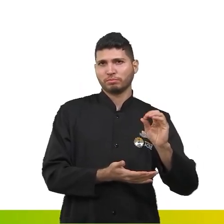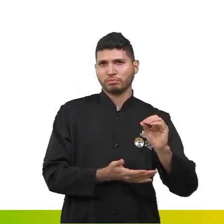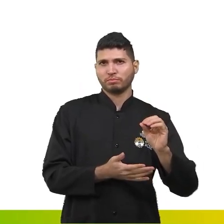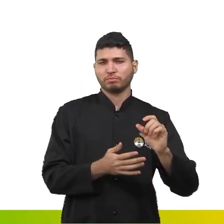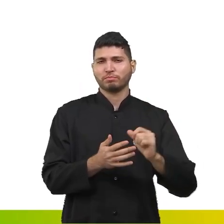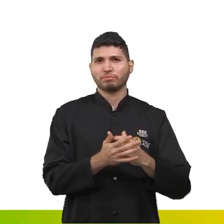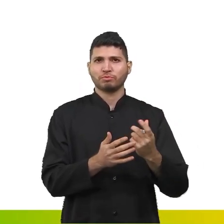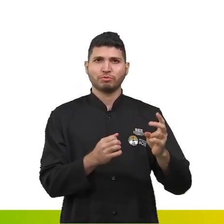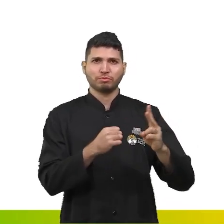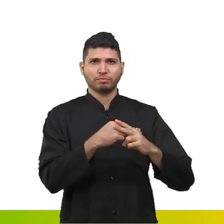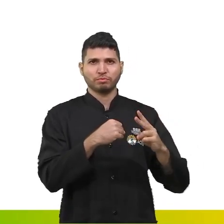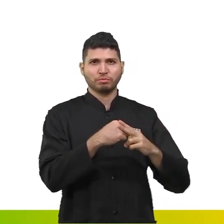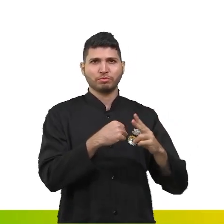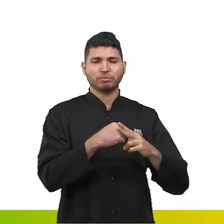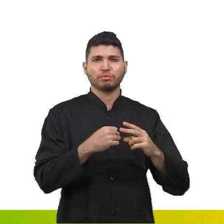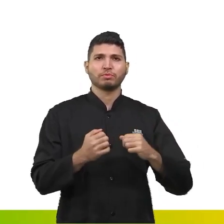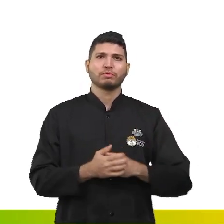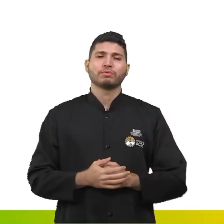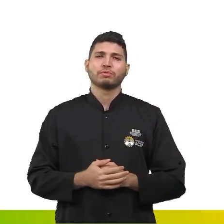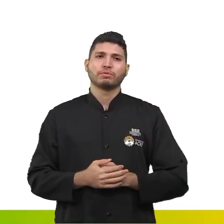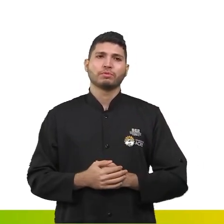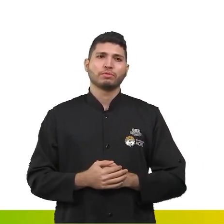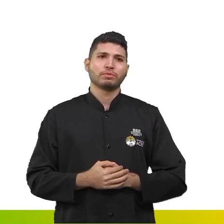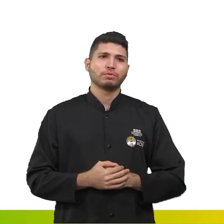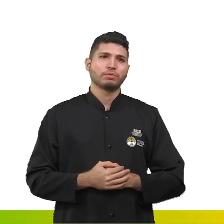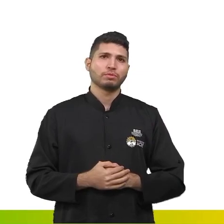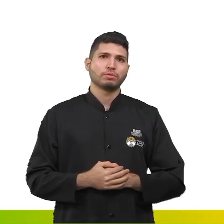concretos eles são